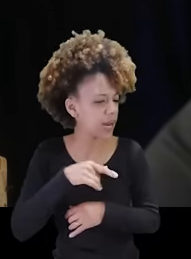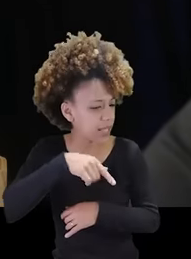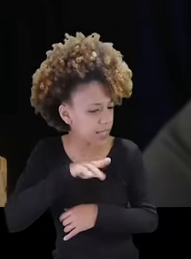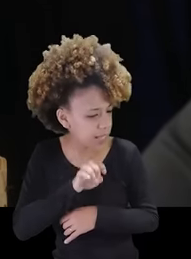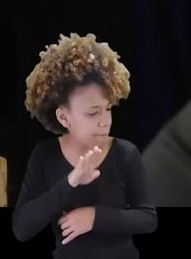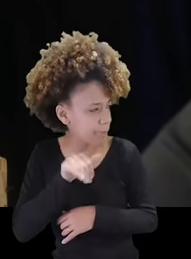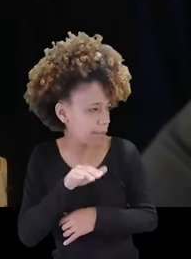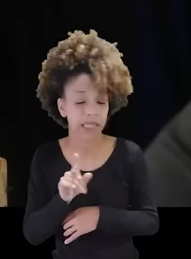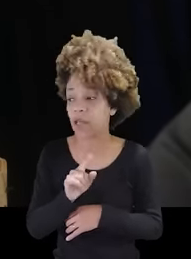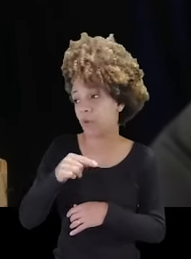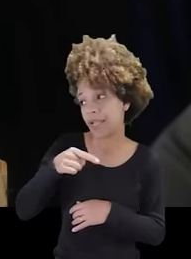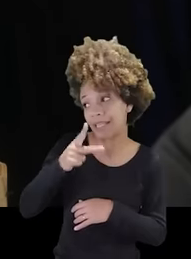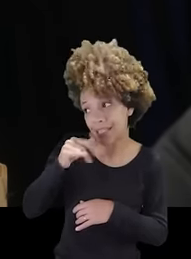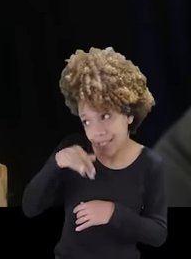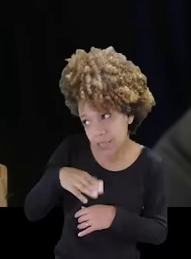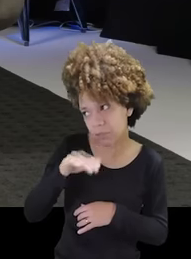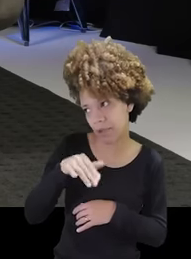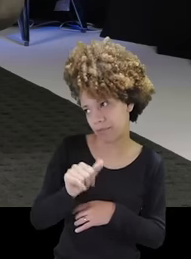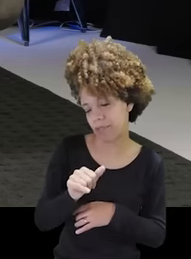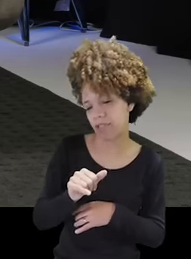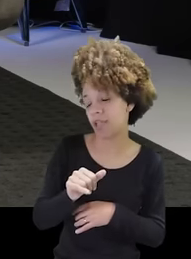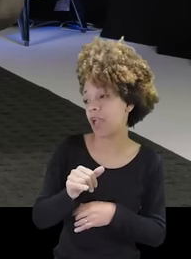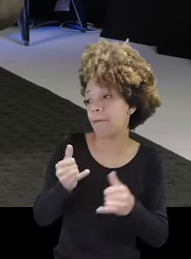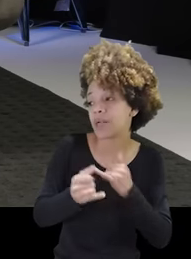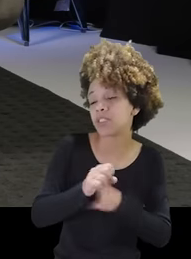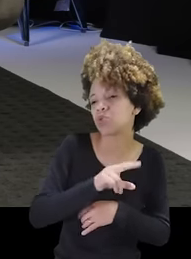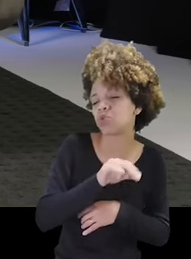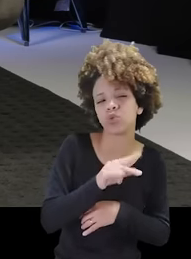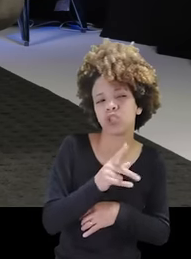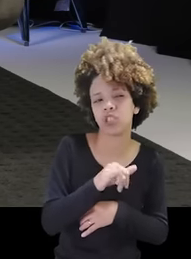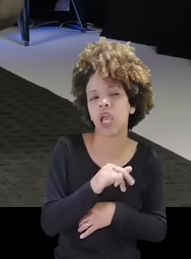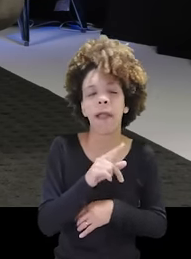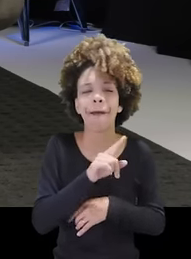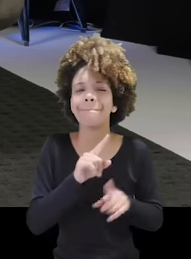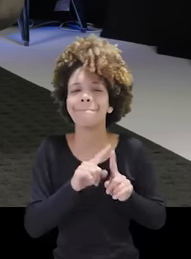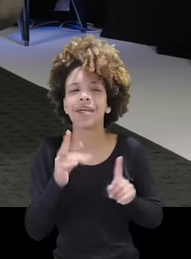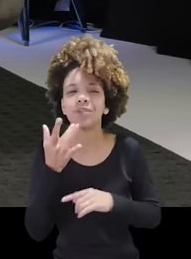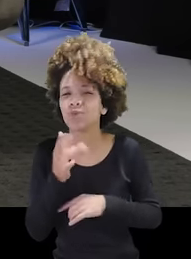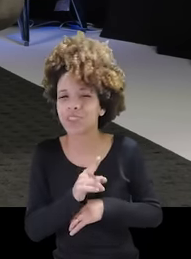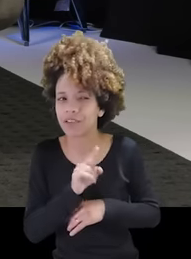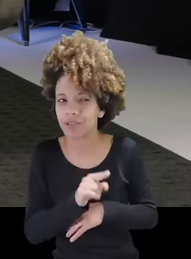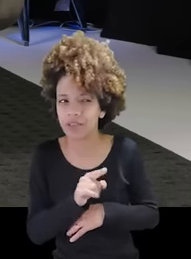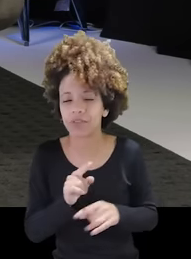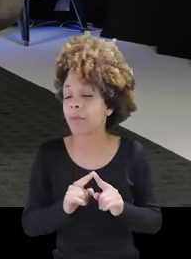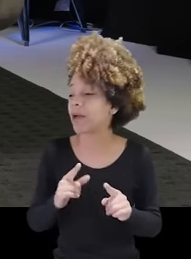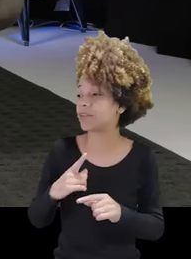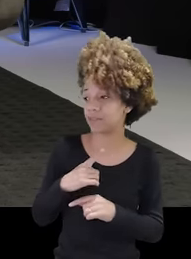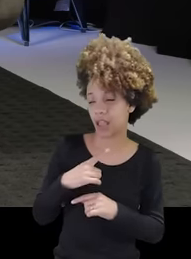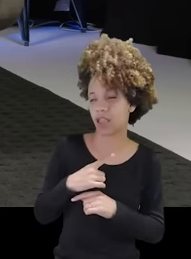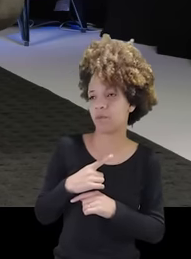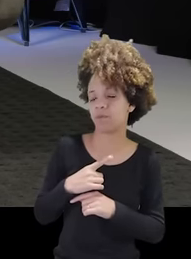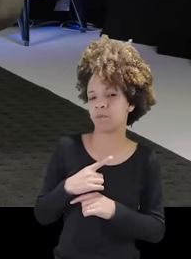que é tipo um sushi e tem o sushi mas eu não sei exatamente desse Mas eles têm muitas